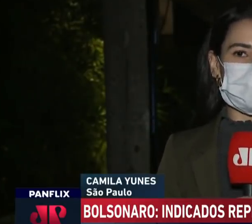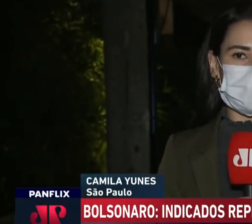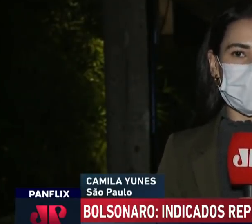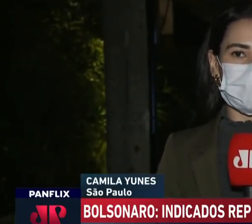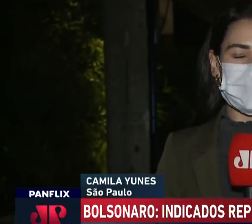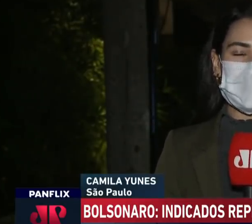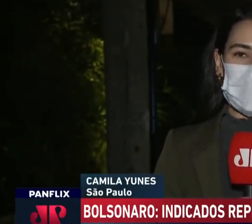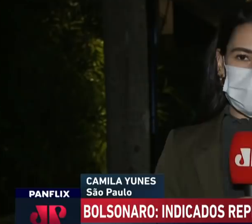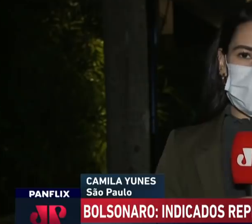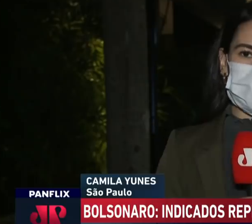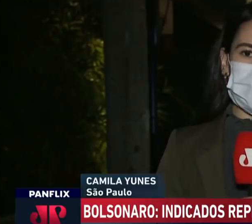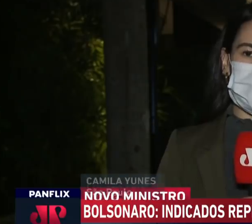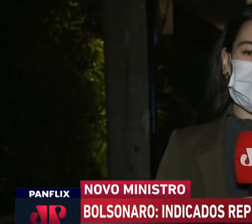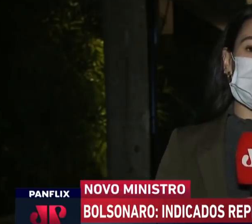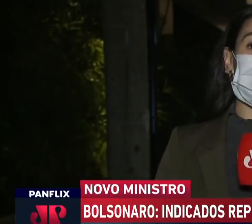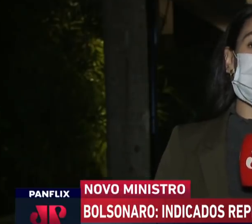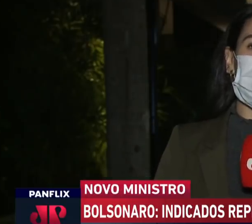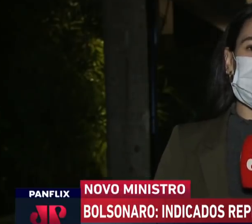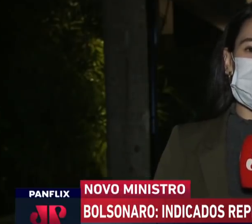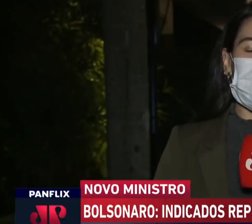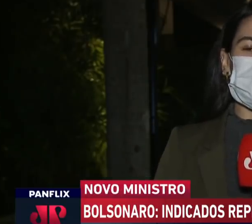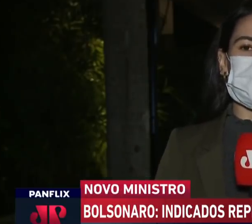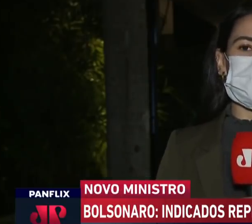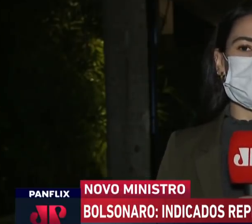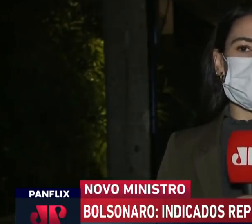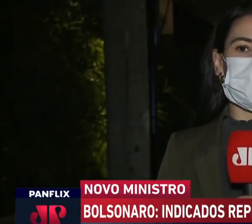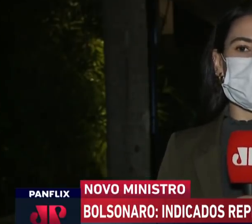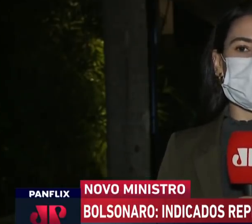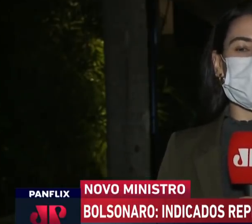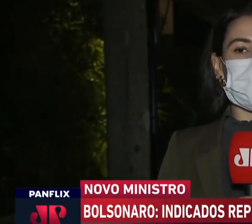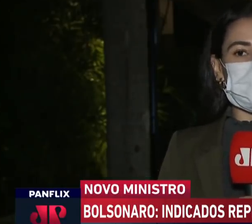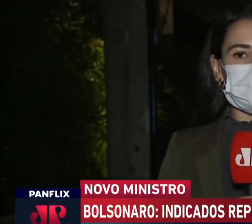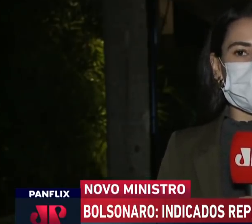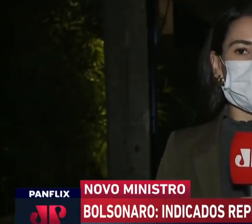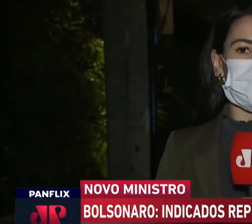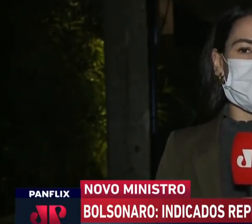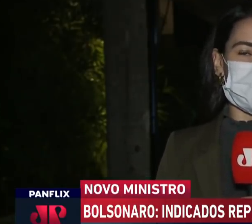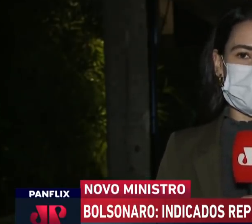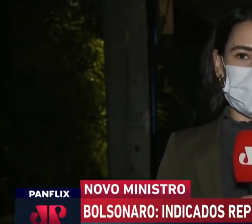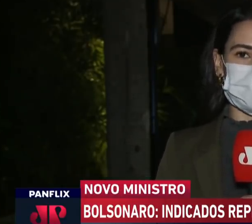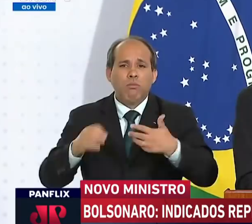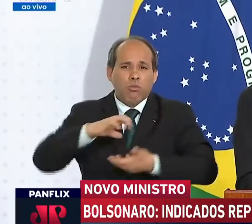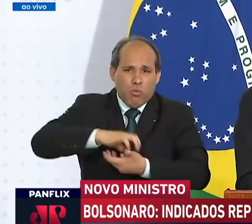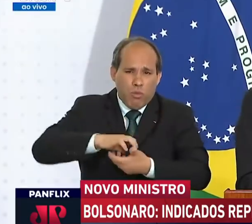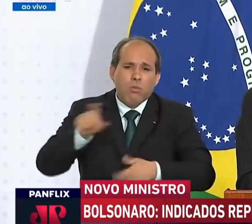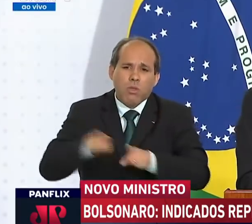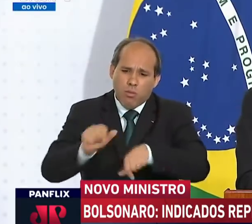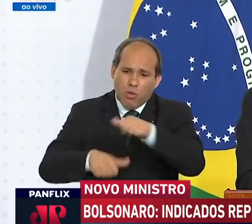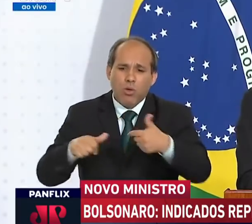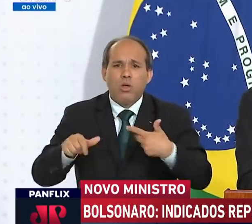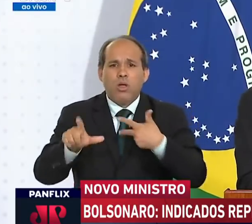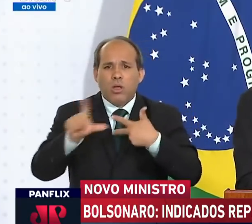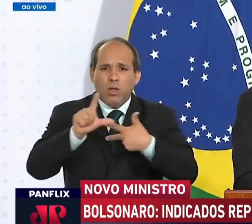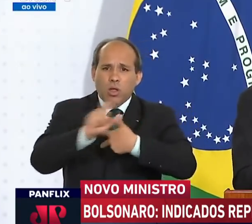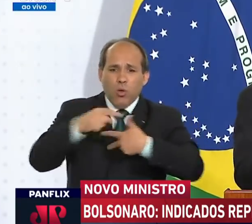Bolsonaro ao Supremo. Além dele, o ministro Nunes Marques já havia sido escolhido em outubro do ano passado. Bolsonaro afirmou